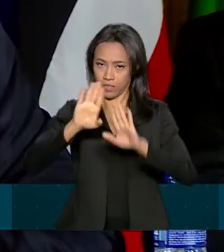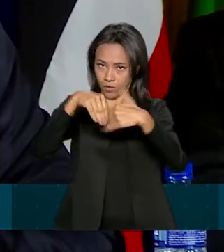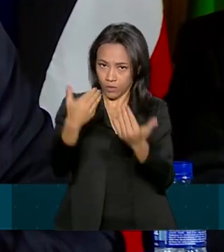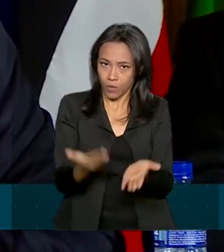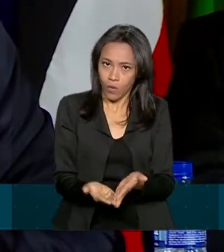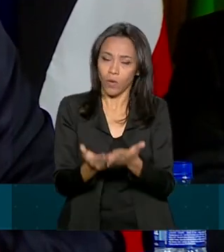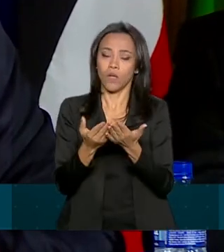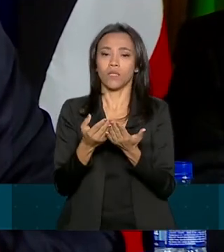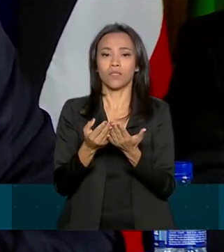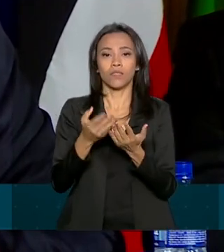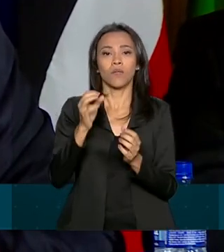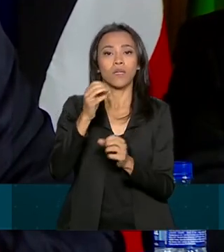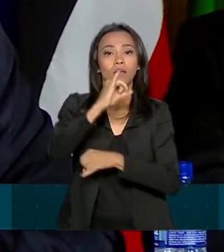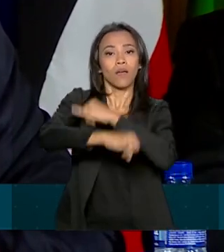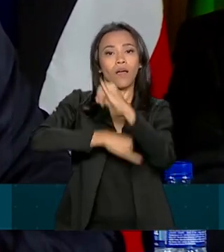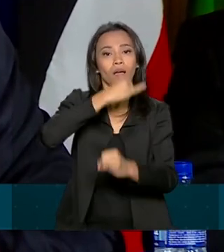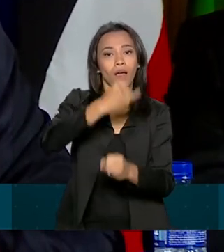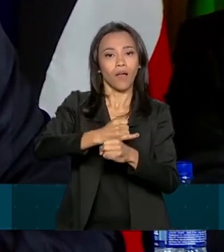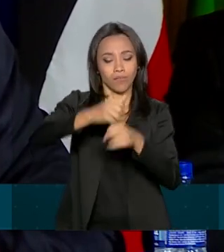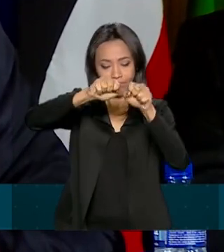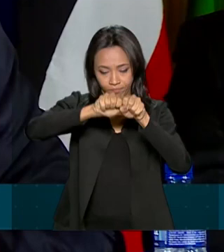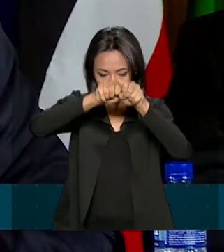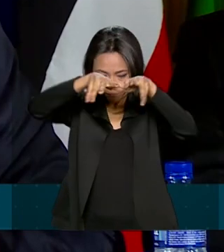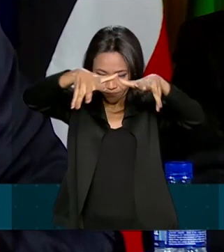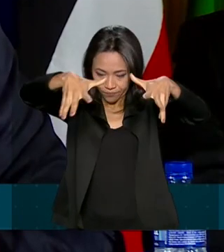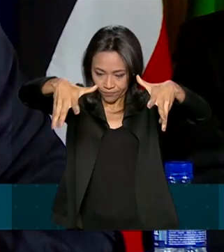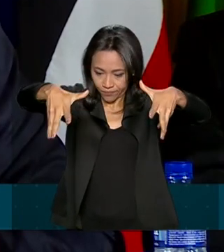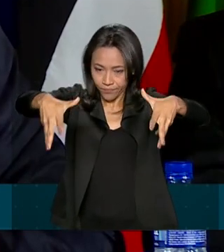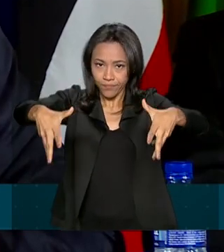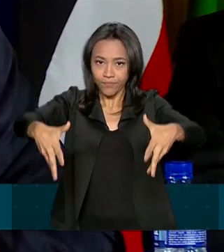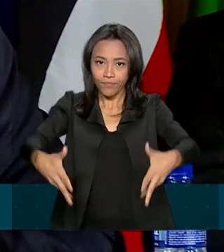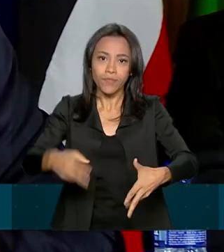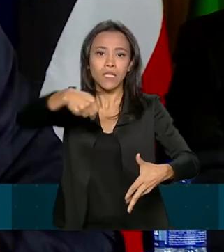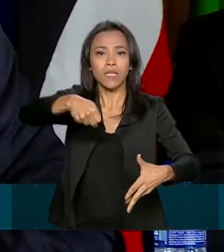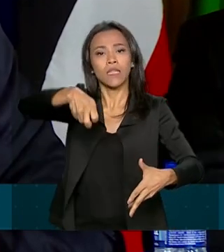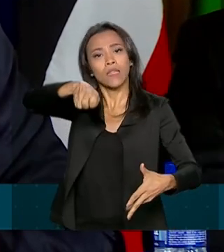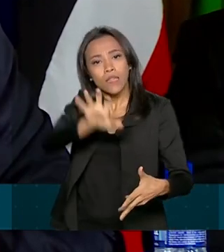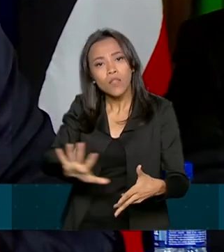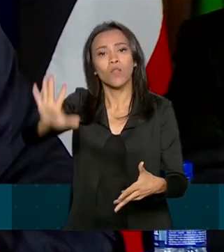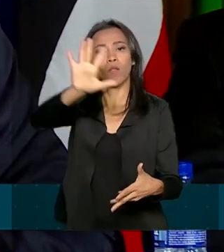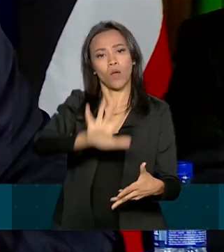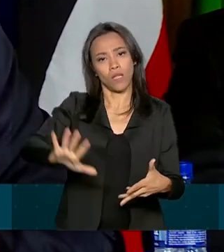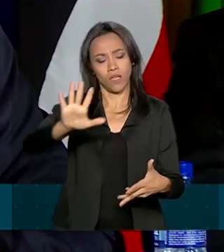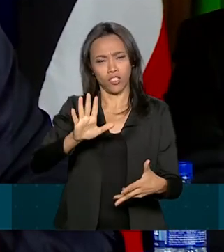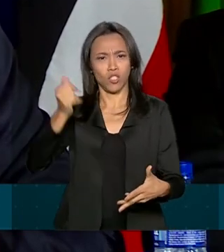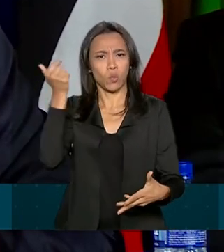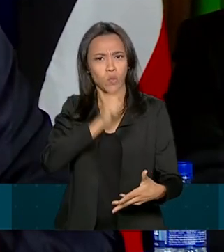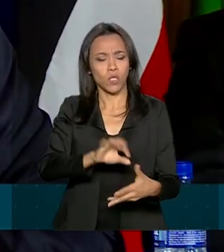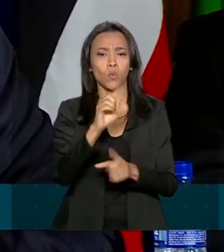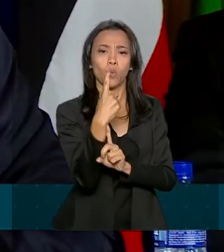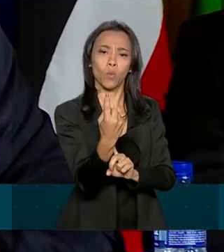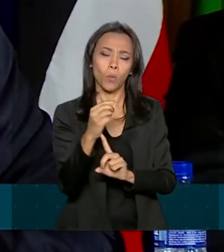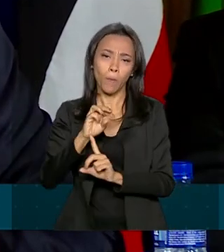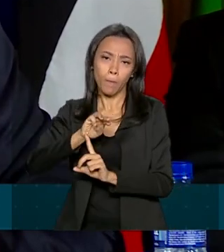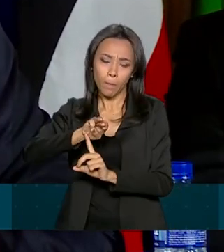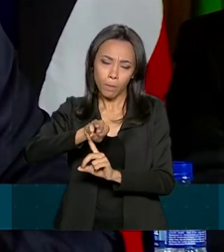sinais desse satélite, a grande maioria aqui no Nordeste. E atingiu no dia de hoje a marca de 1 milhão